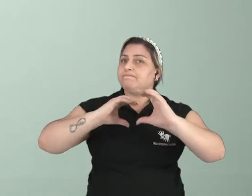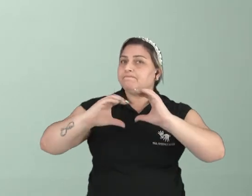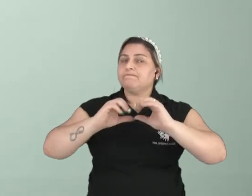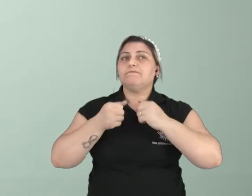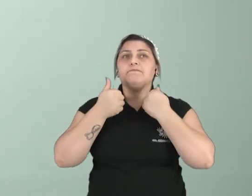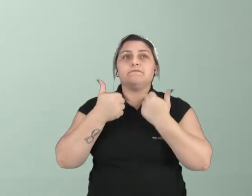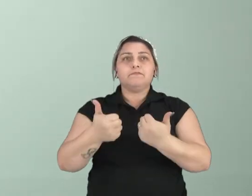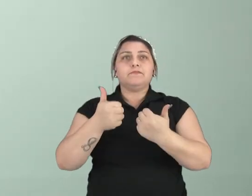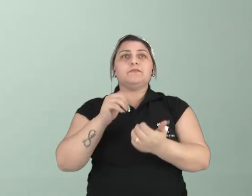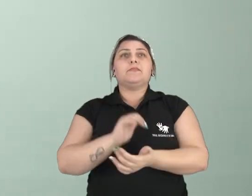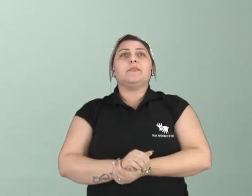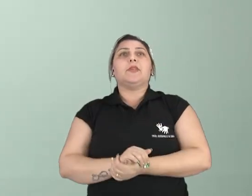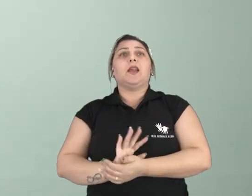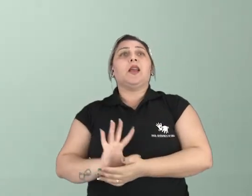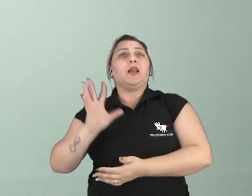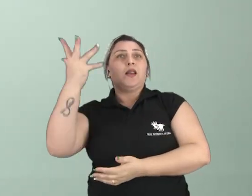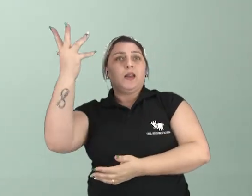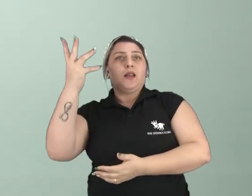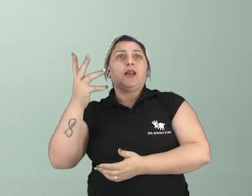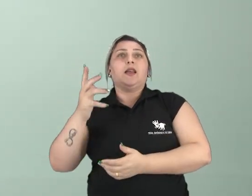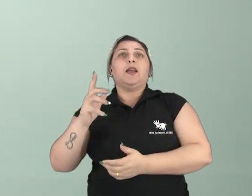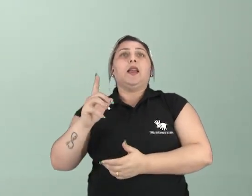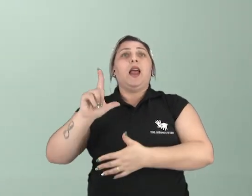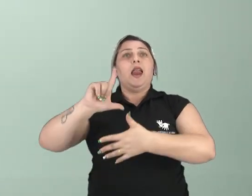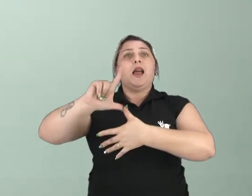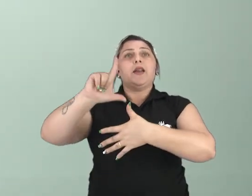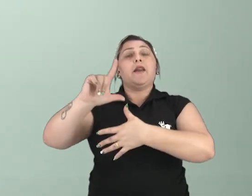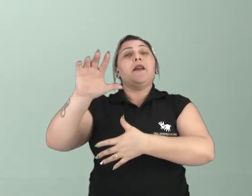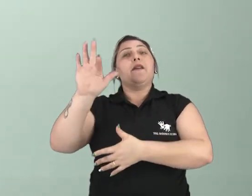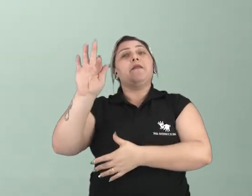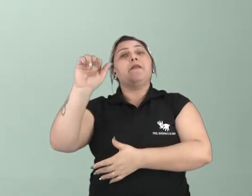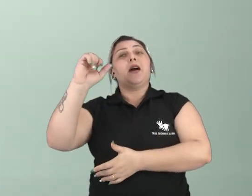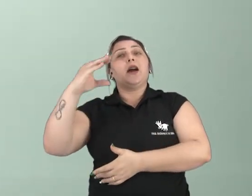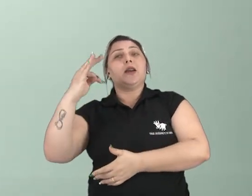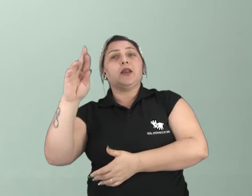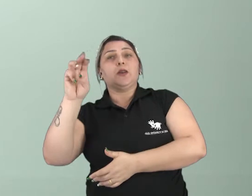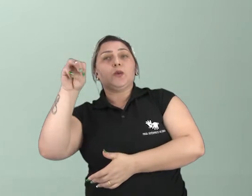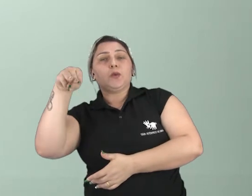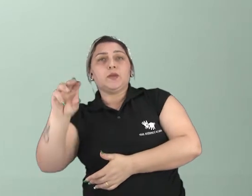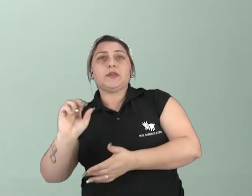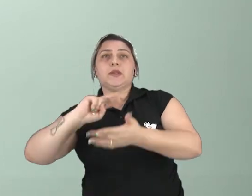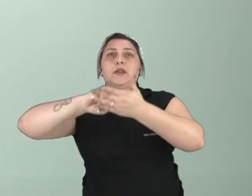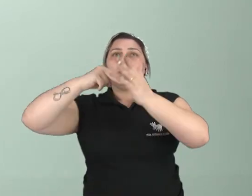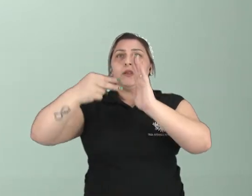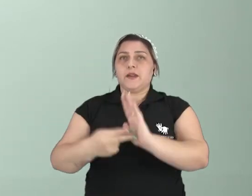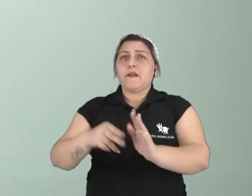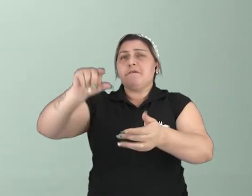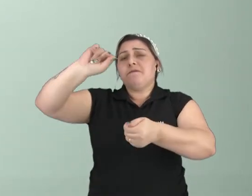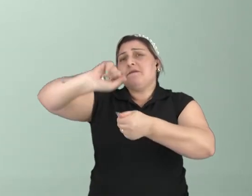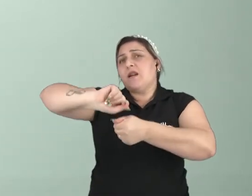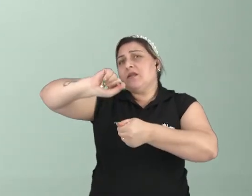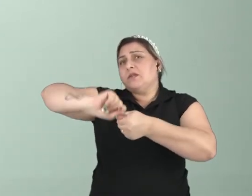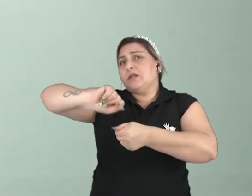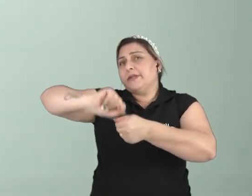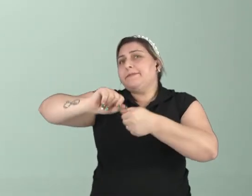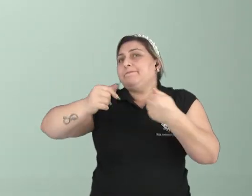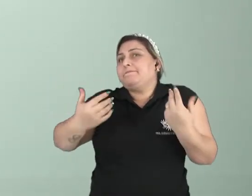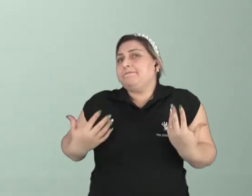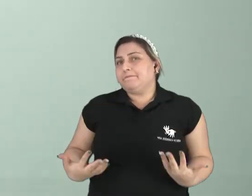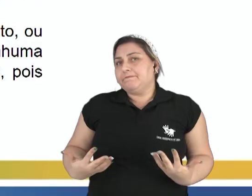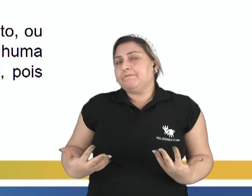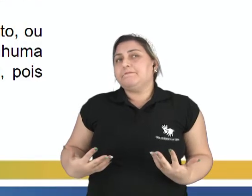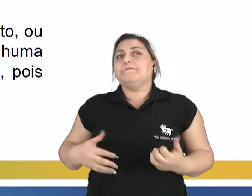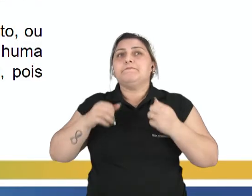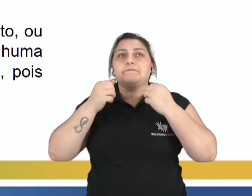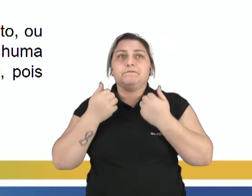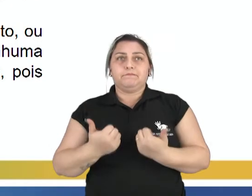bom? Então, o fato, ele deriva do latim factum, e ele significa o quê? Significa fazer. Fato é fazer,